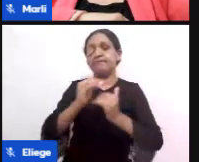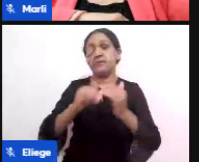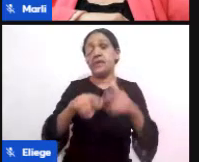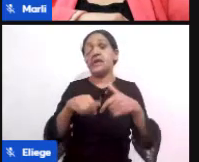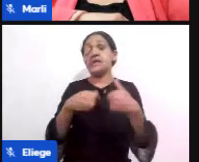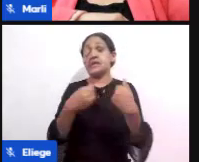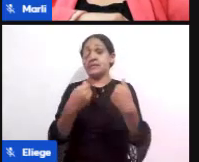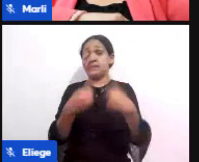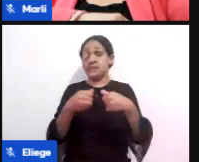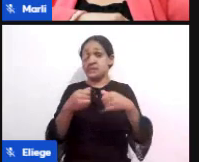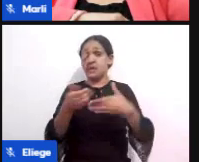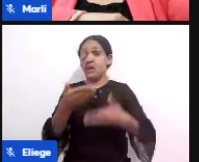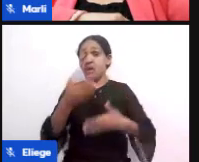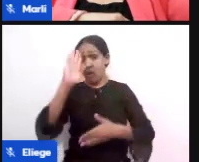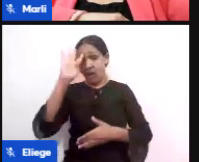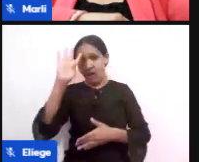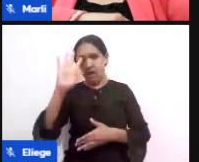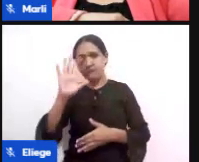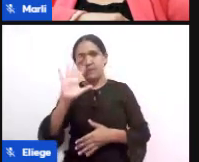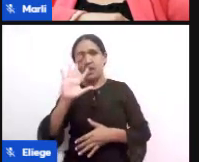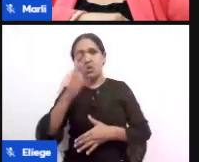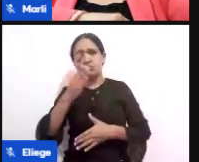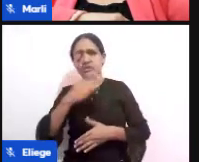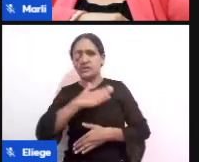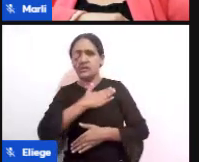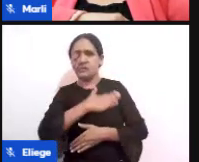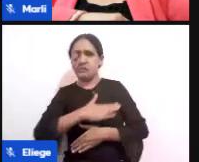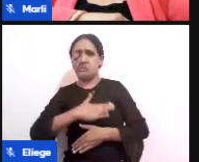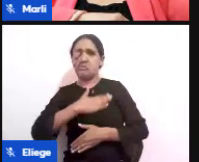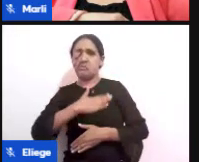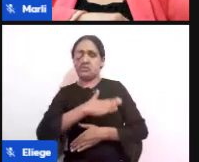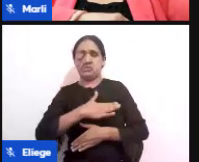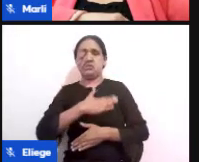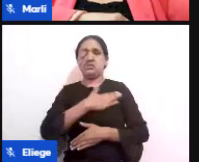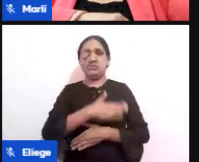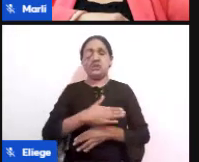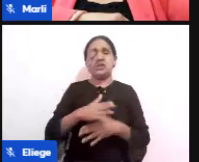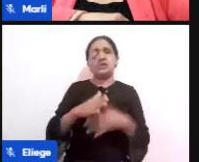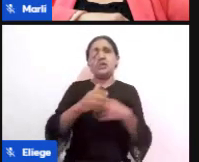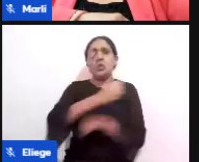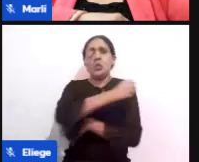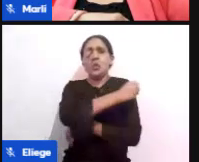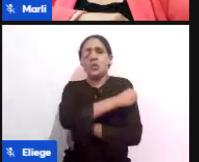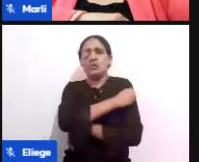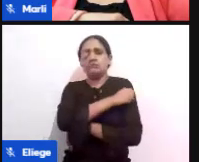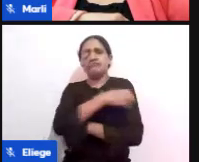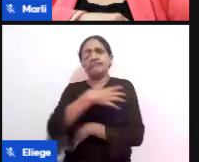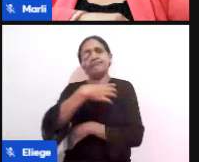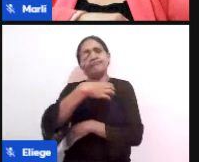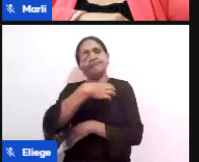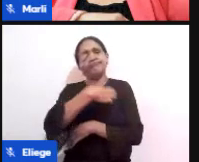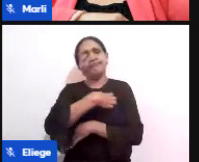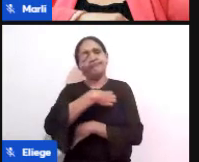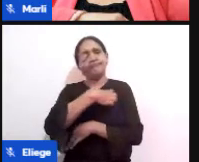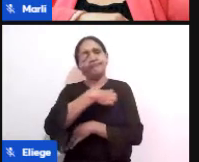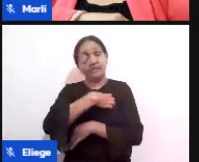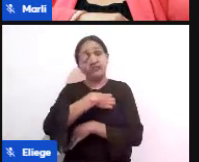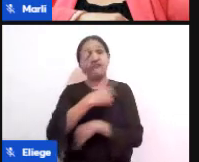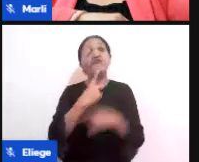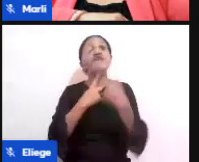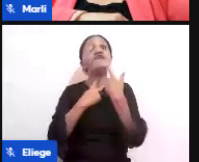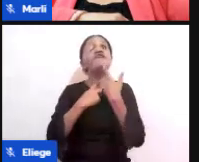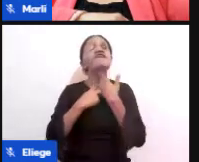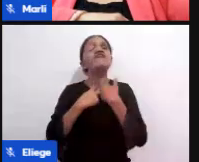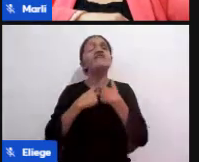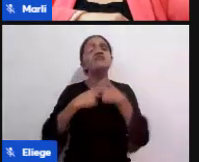de forma prazerosa, de forma que o aluno sinta interesse em aprender. E isso